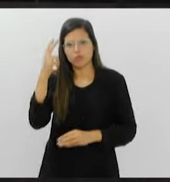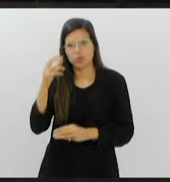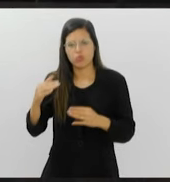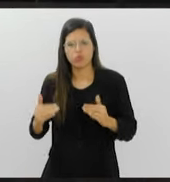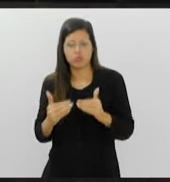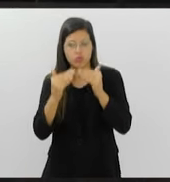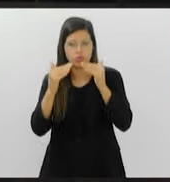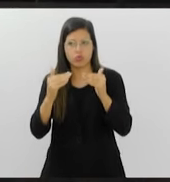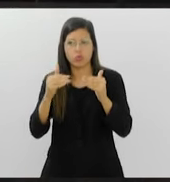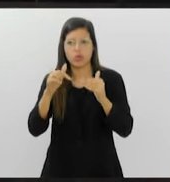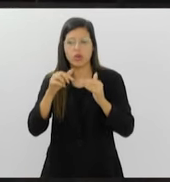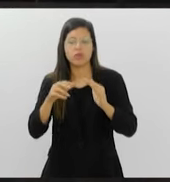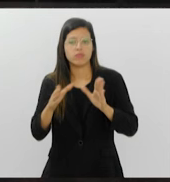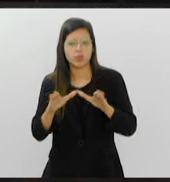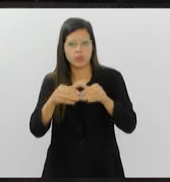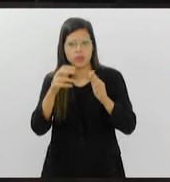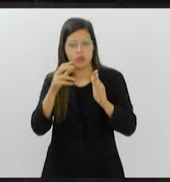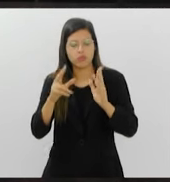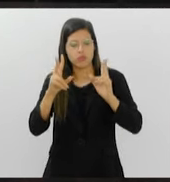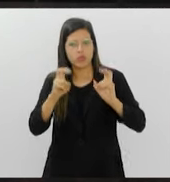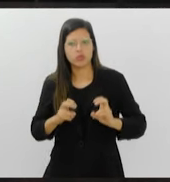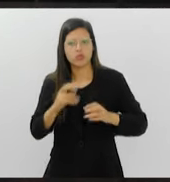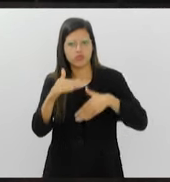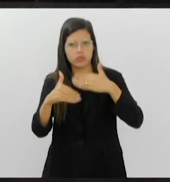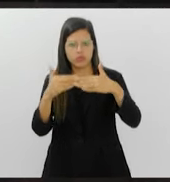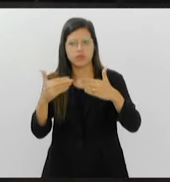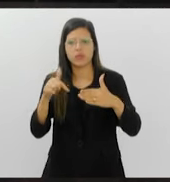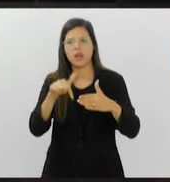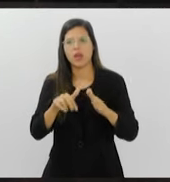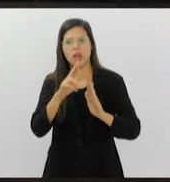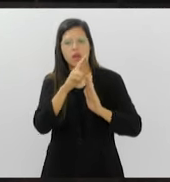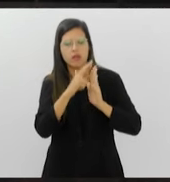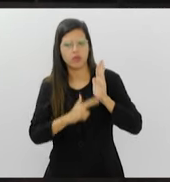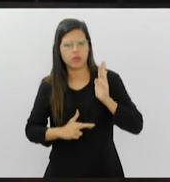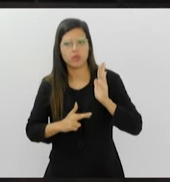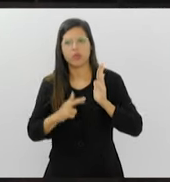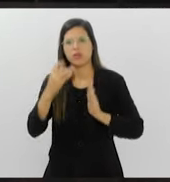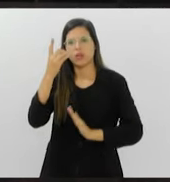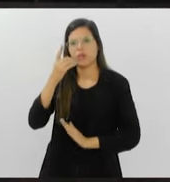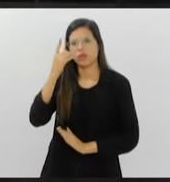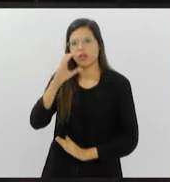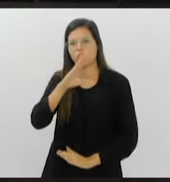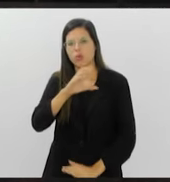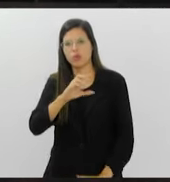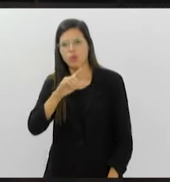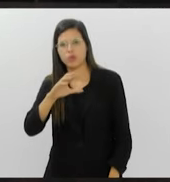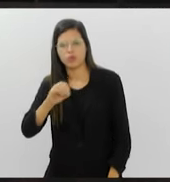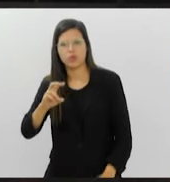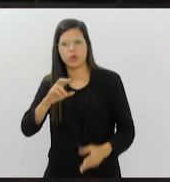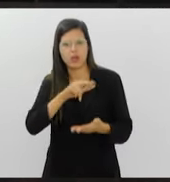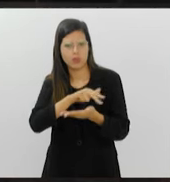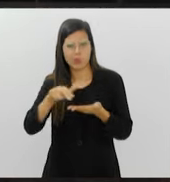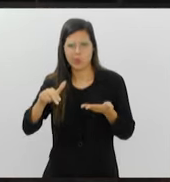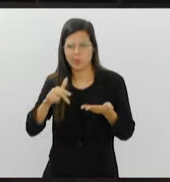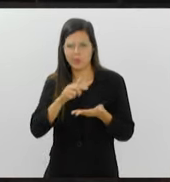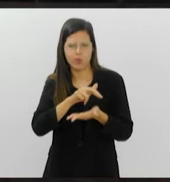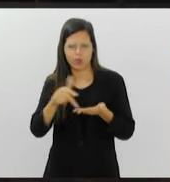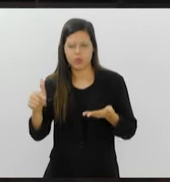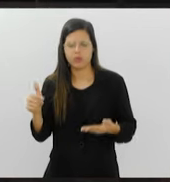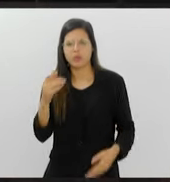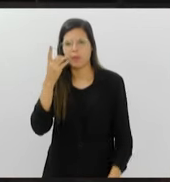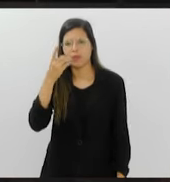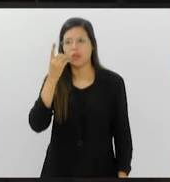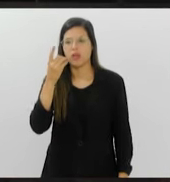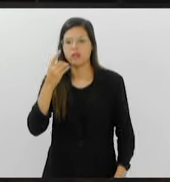assuntos municipais e desenvolvimento regional favorável. Relatoria dos deputados Vinícius Cozolino, Chico Machado, Carlos Macedo.